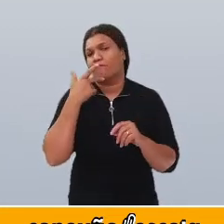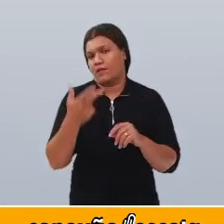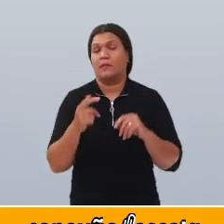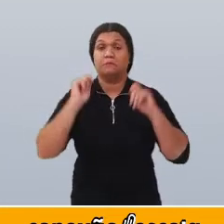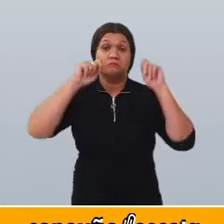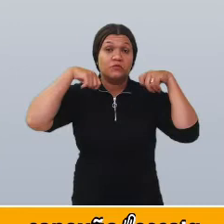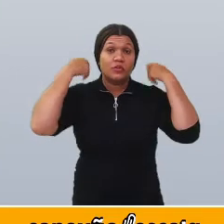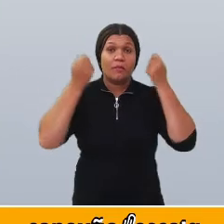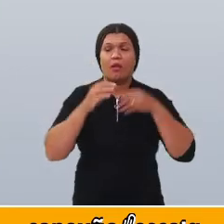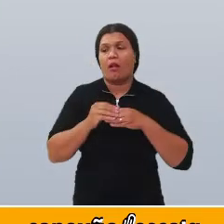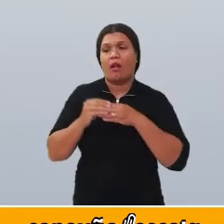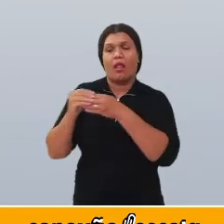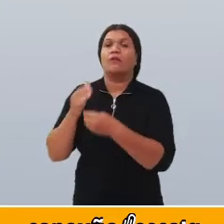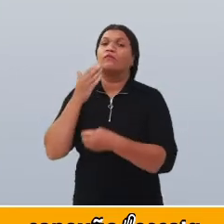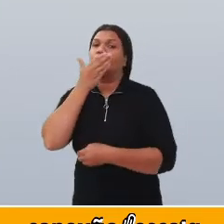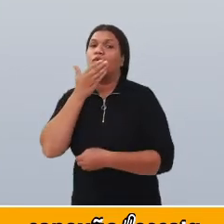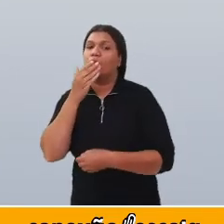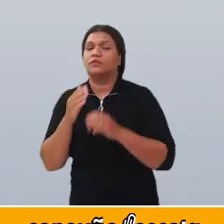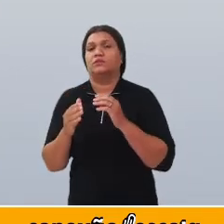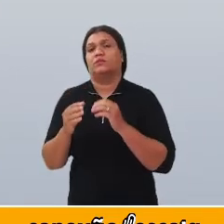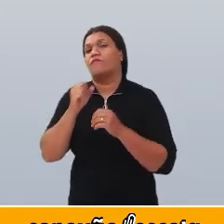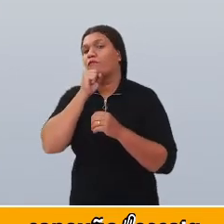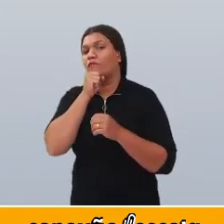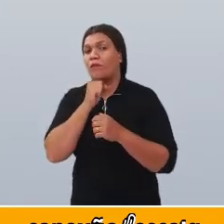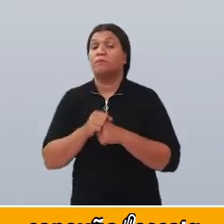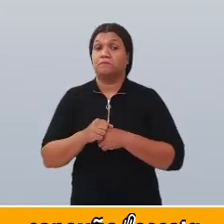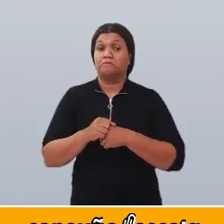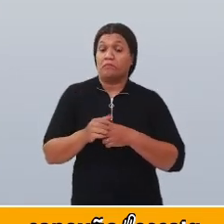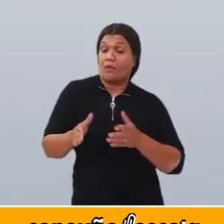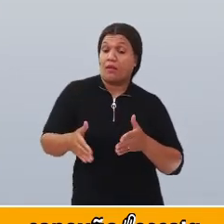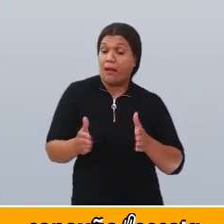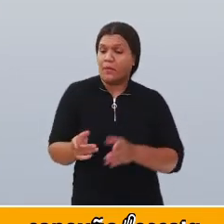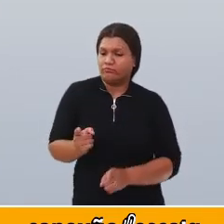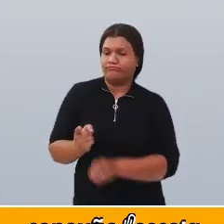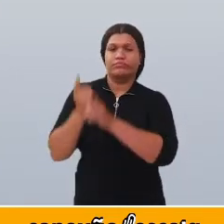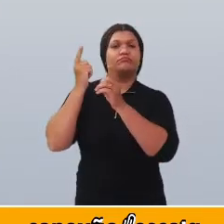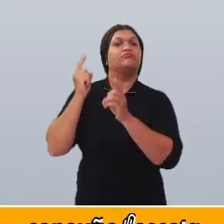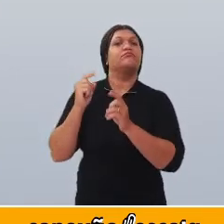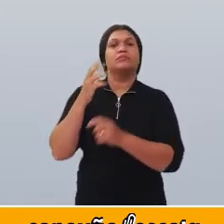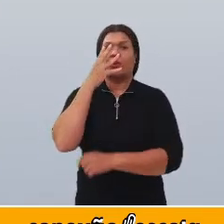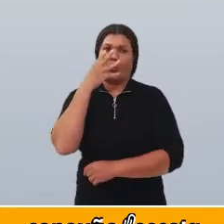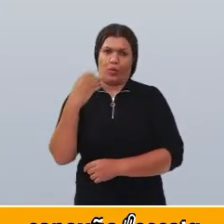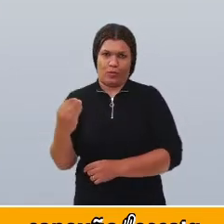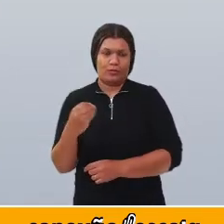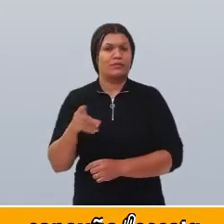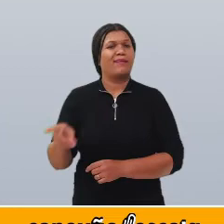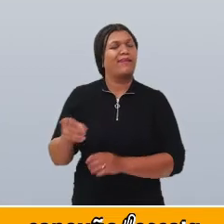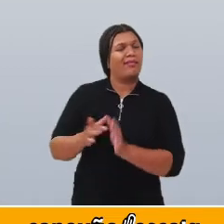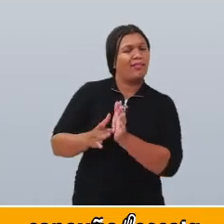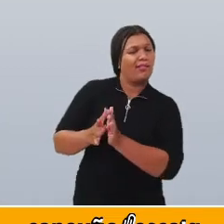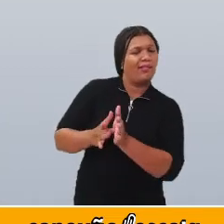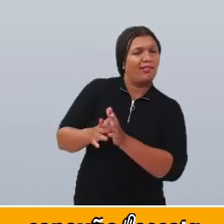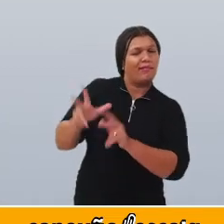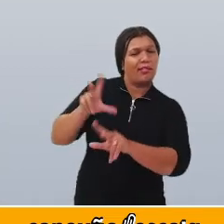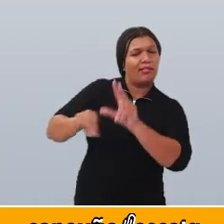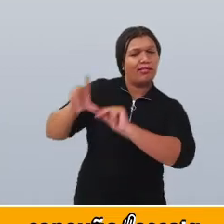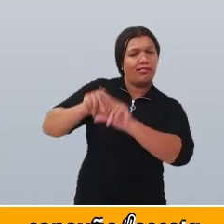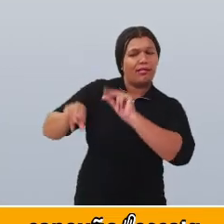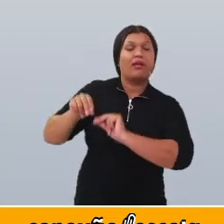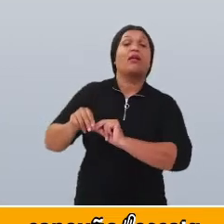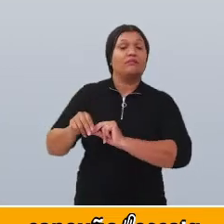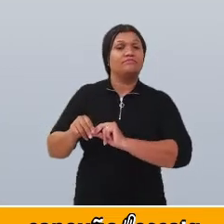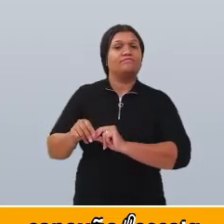vai levar doces para a vovozinha e no caminho se depara com um lobo, que a engana para